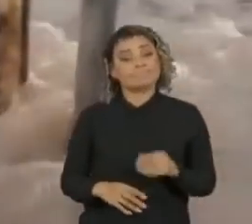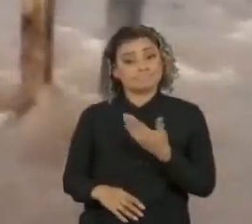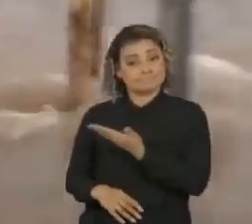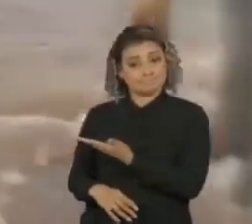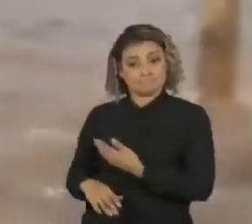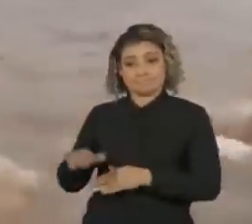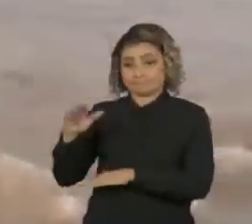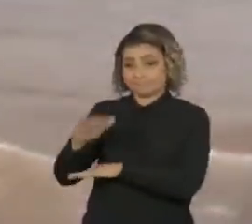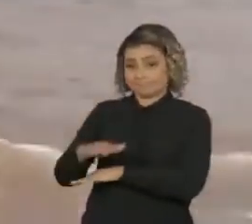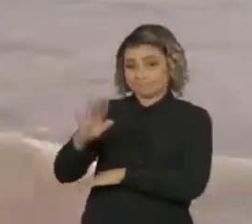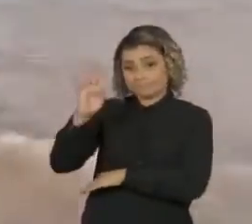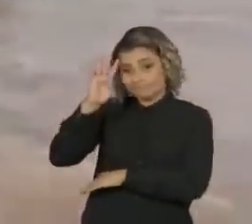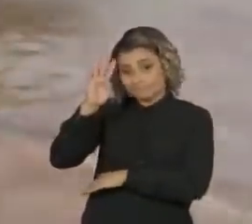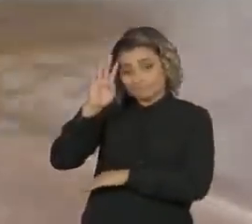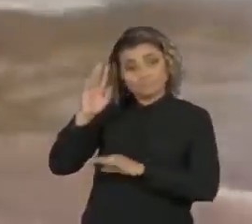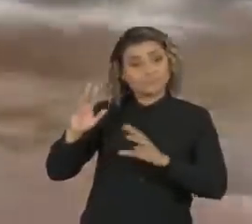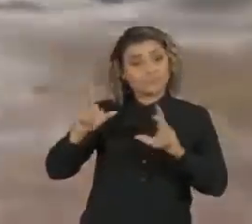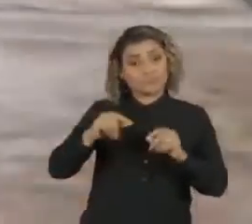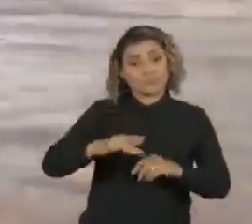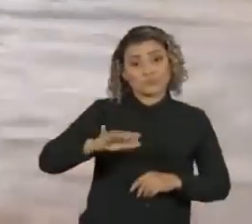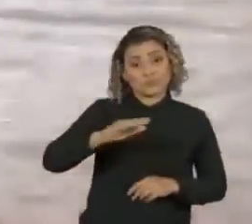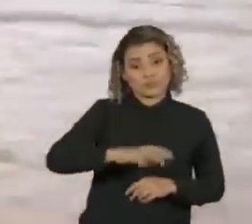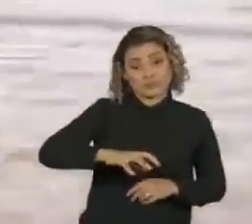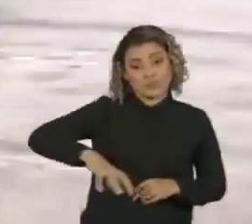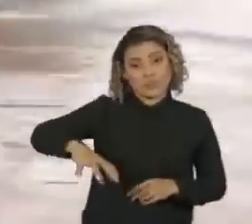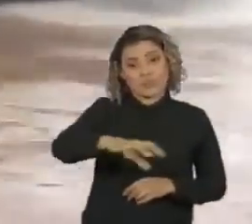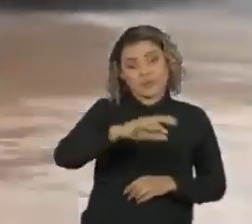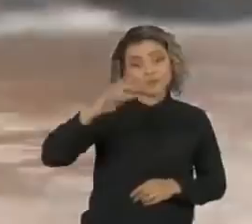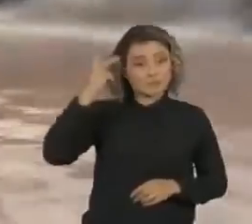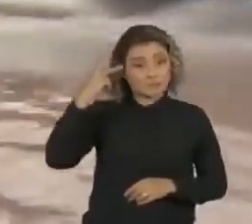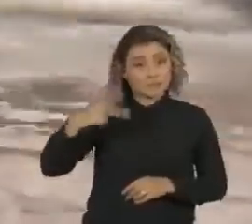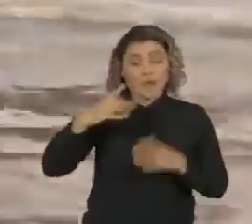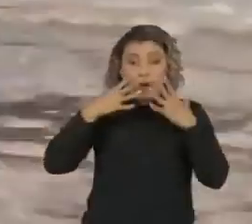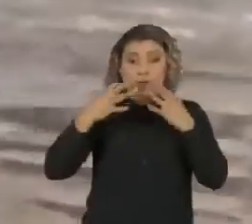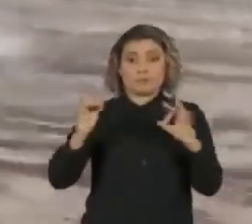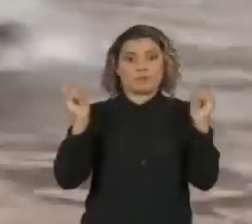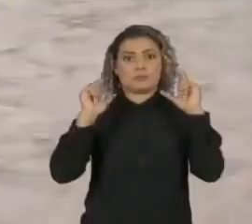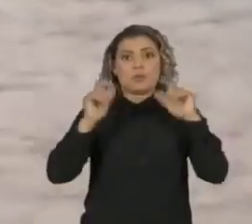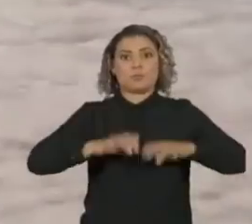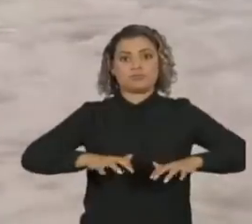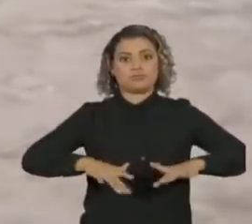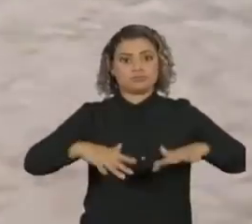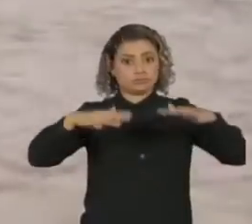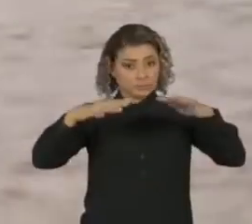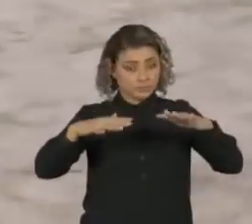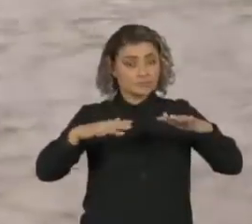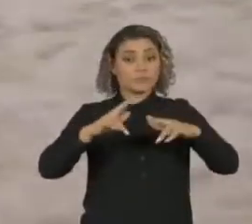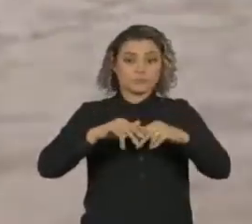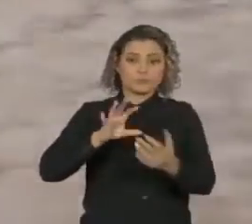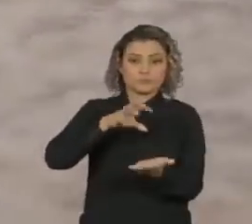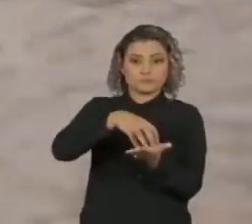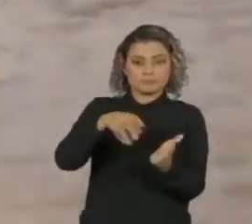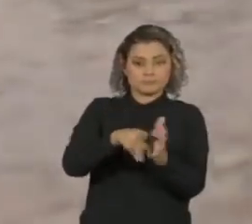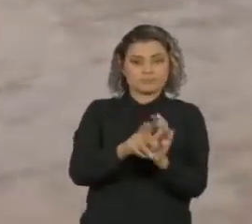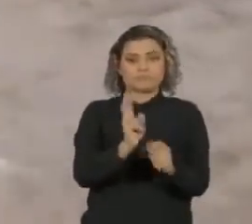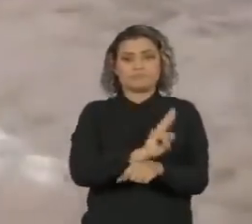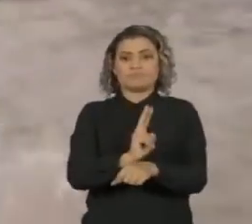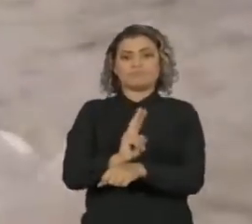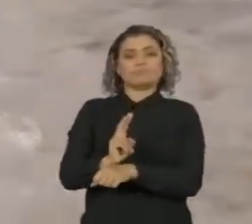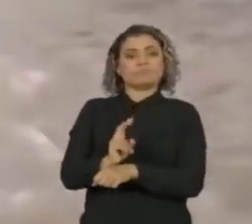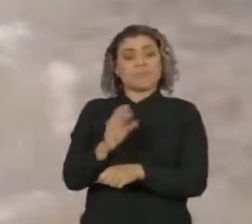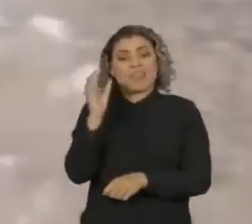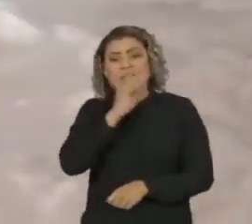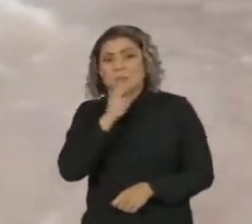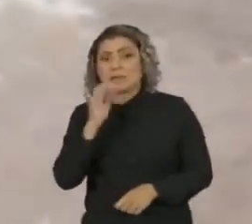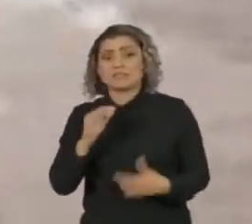desta quarta-feira, todas as regiões de São Paulo entraram em estado de atenção para alagamentos. De acordo com o Centro de Gerenciamento de Emergências, o